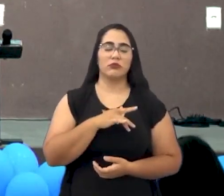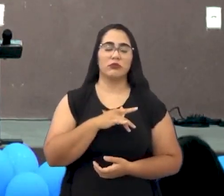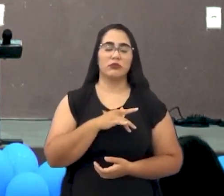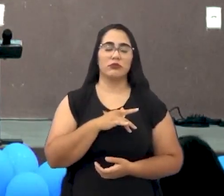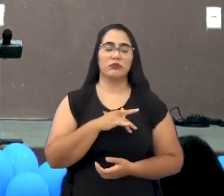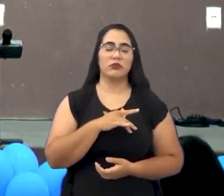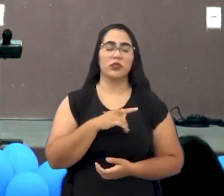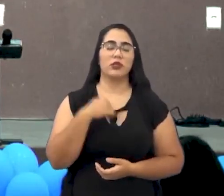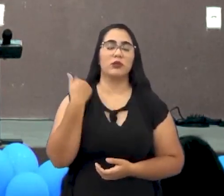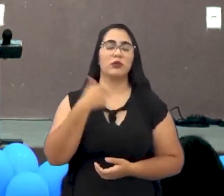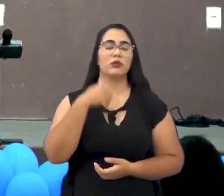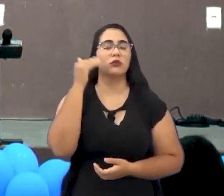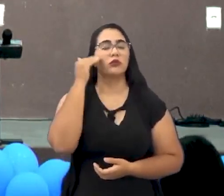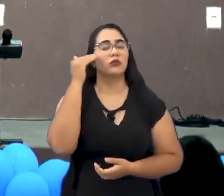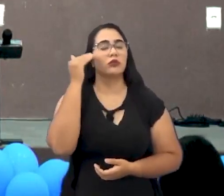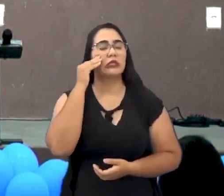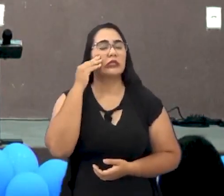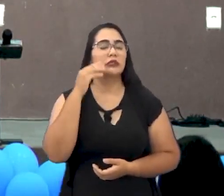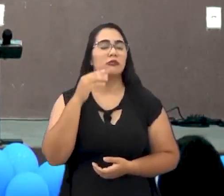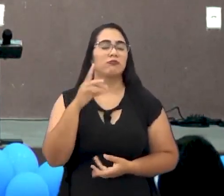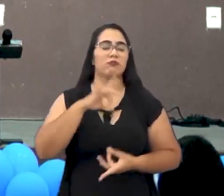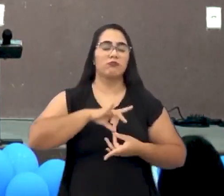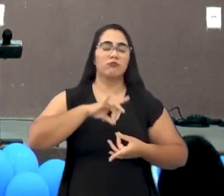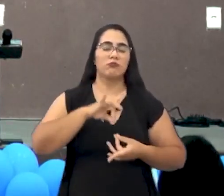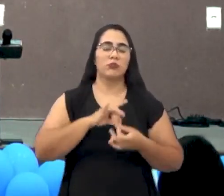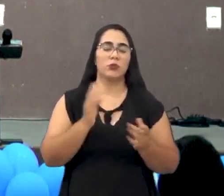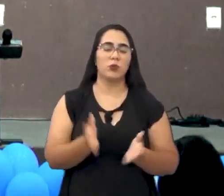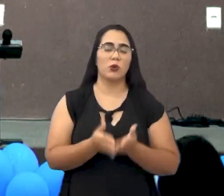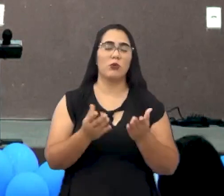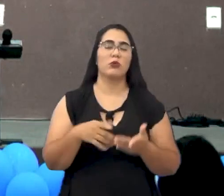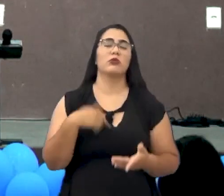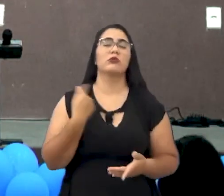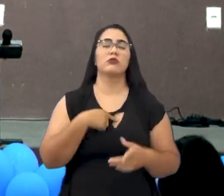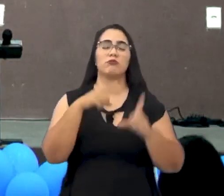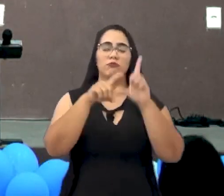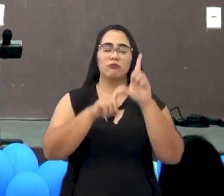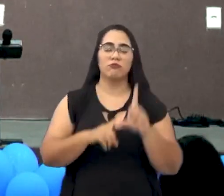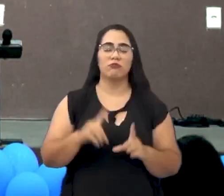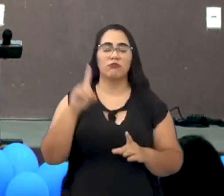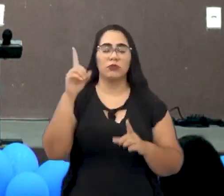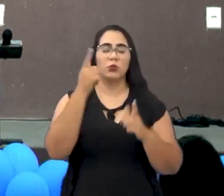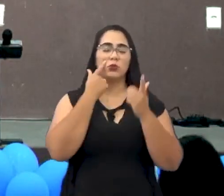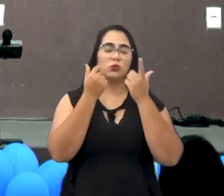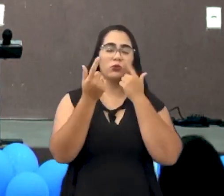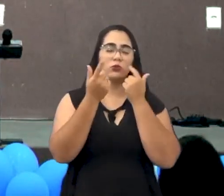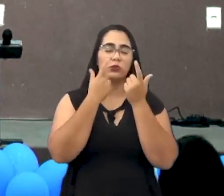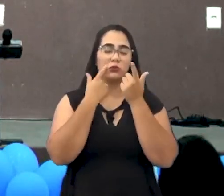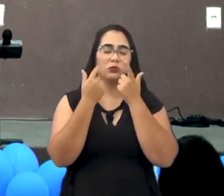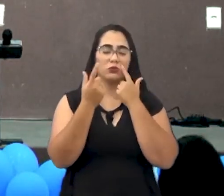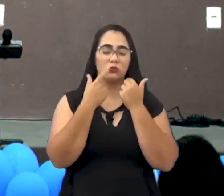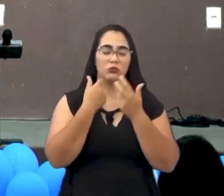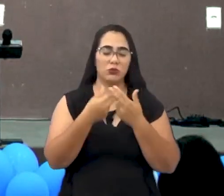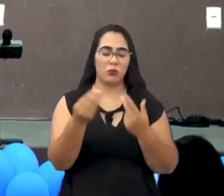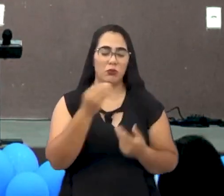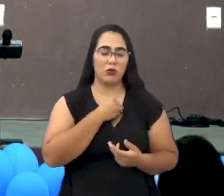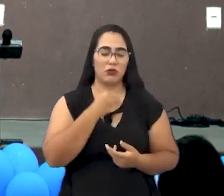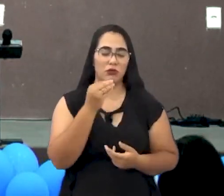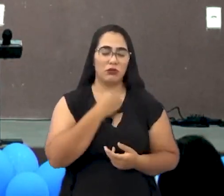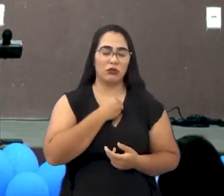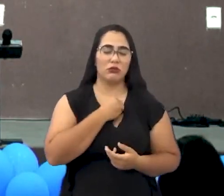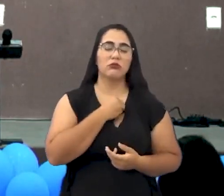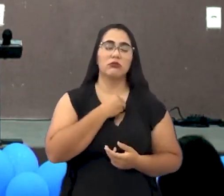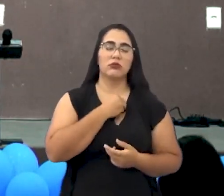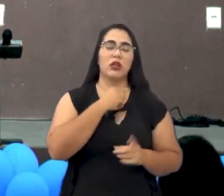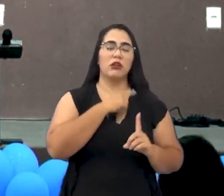e reconhecermos a nossa pobreza de espírito e a nossa dependência do Senhor. Chorarmos por essas misérias, sermos consolados